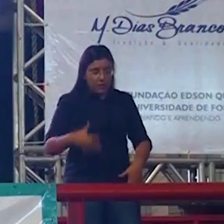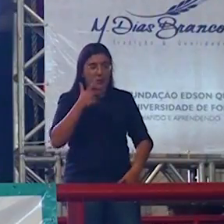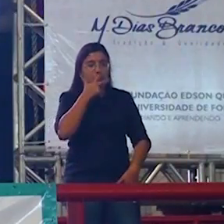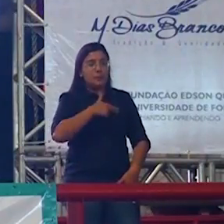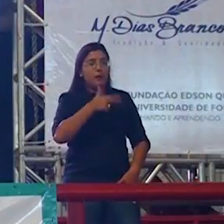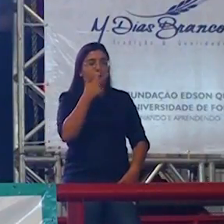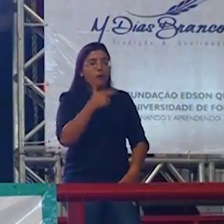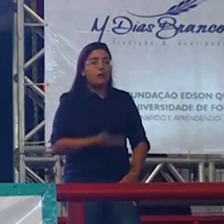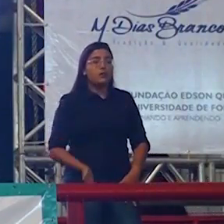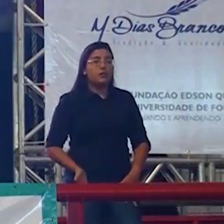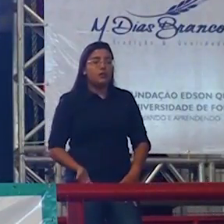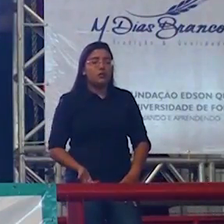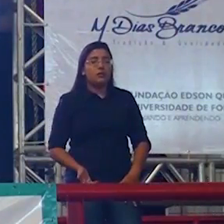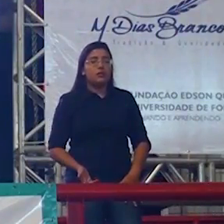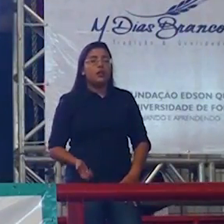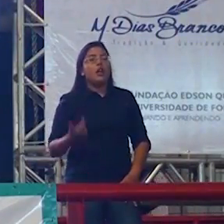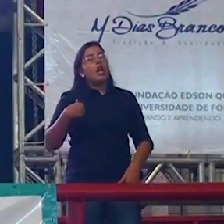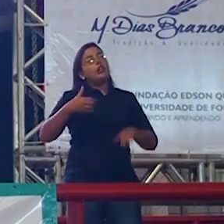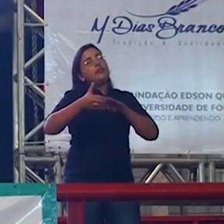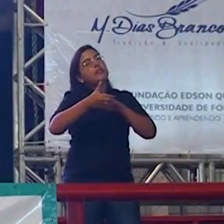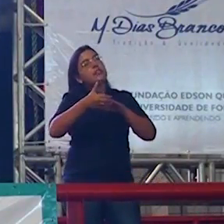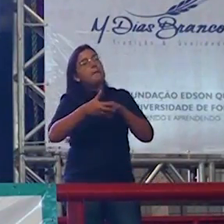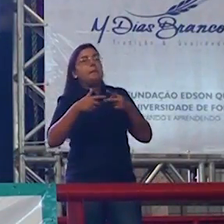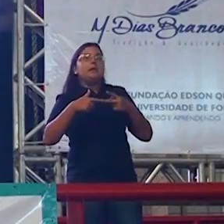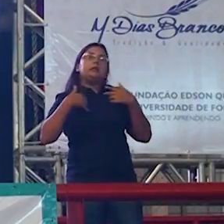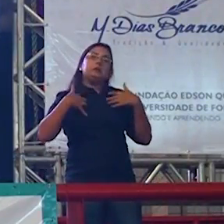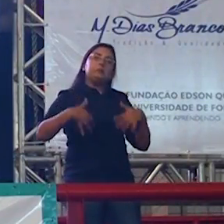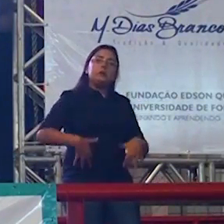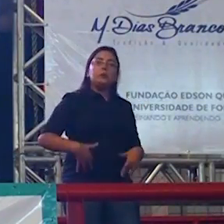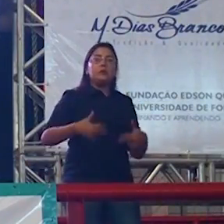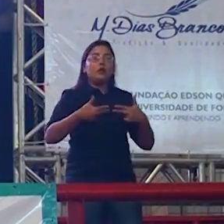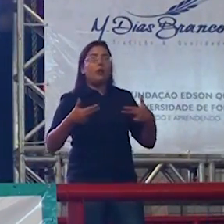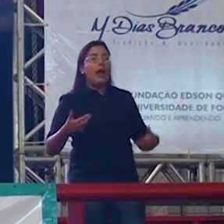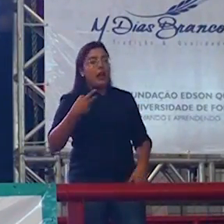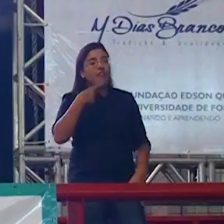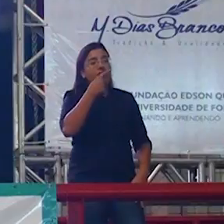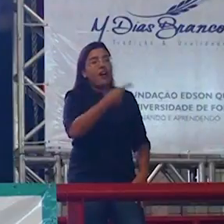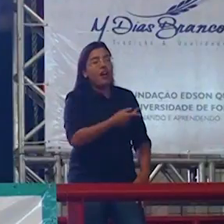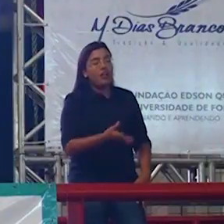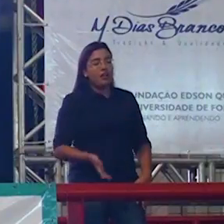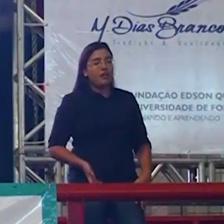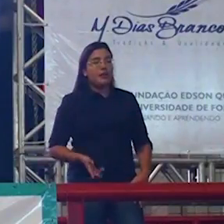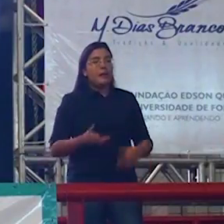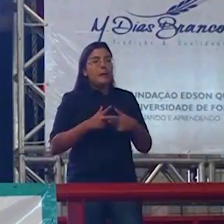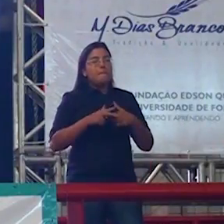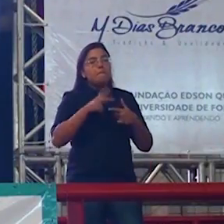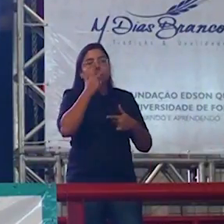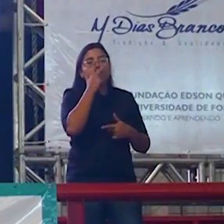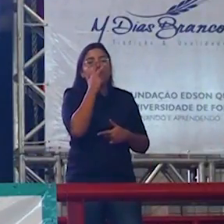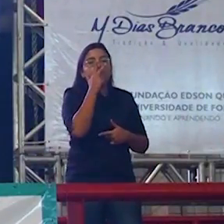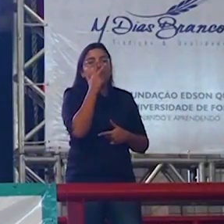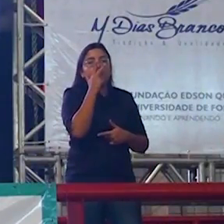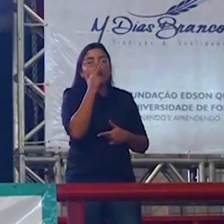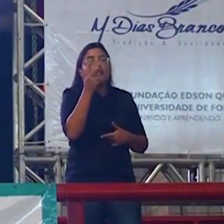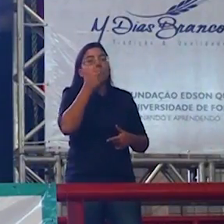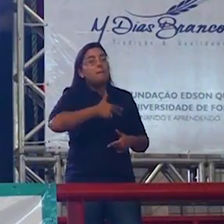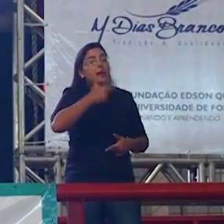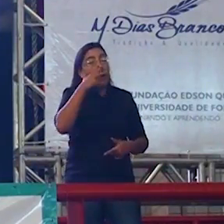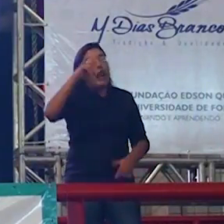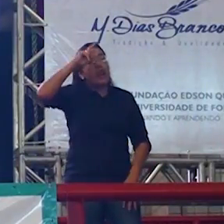diz agora. Eu estava com um sapato aqui, ela diz tudo, porque é como se ela estivesse vestida com aquela roupa de